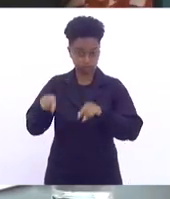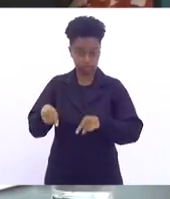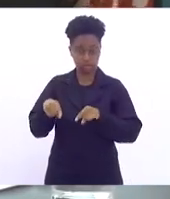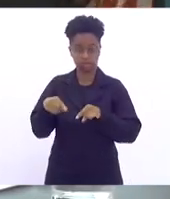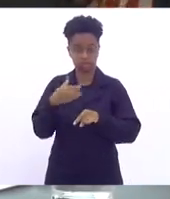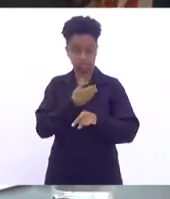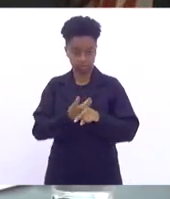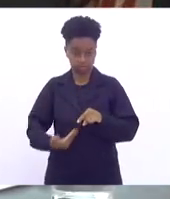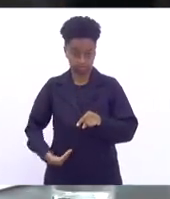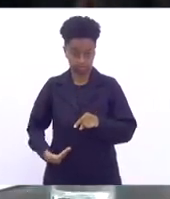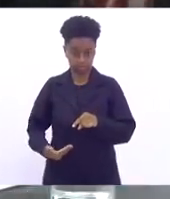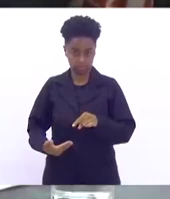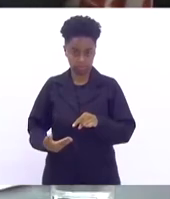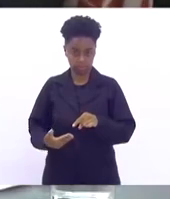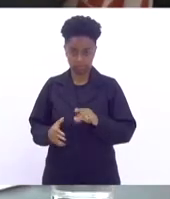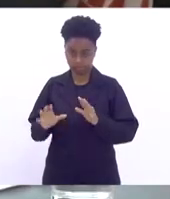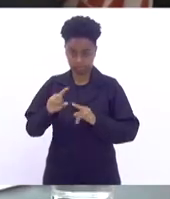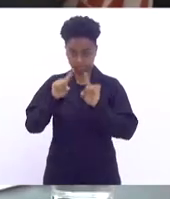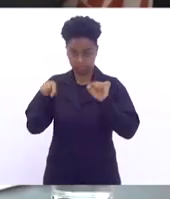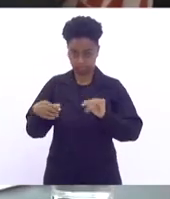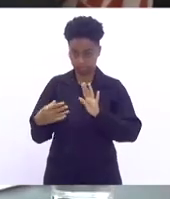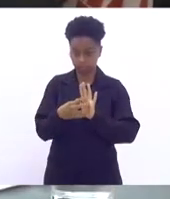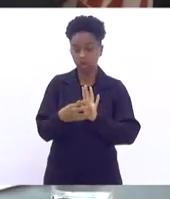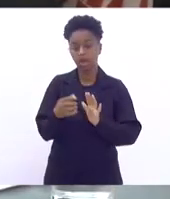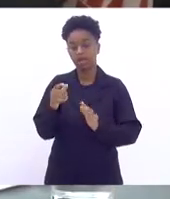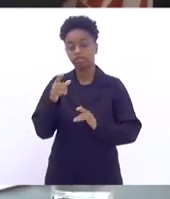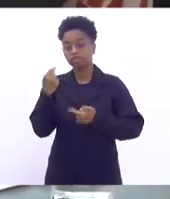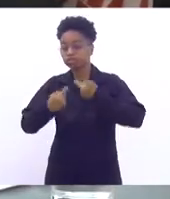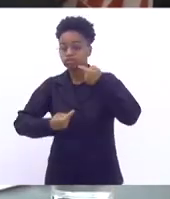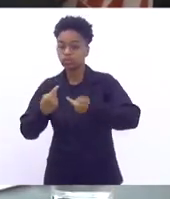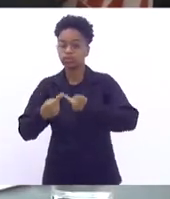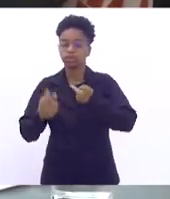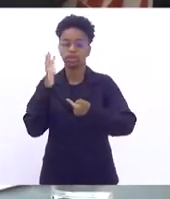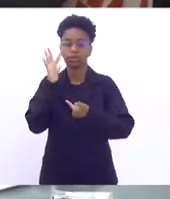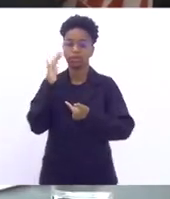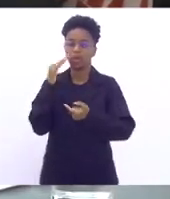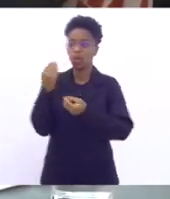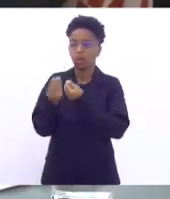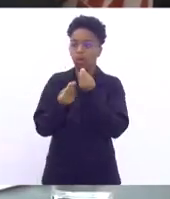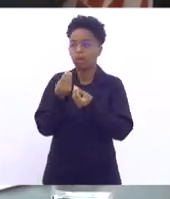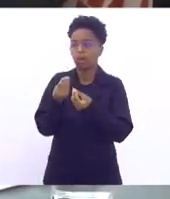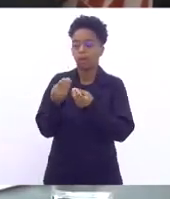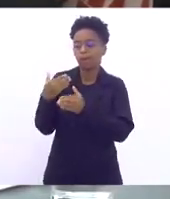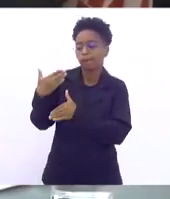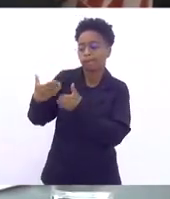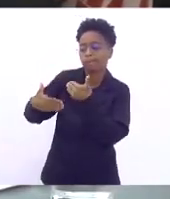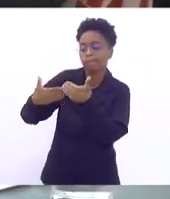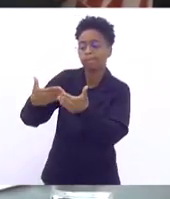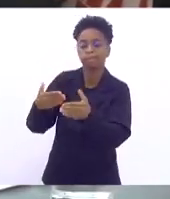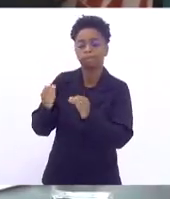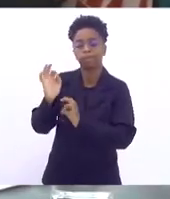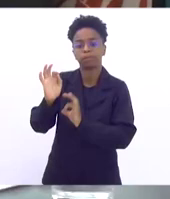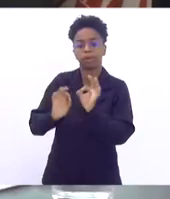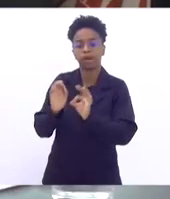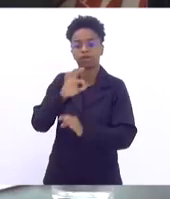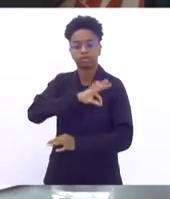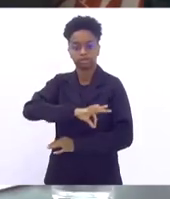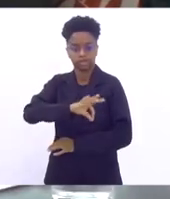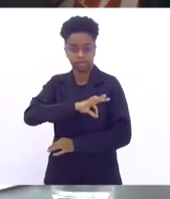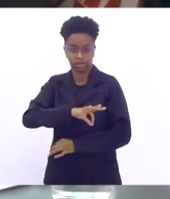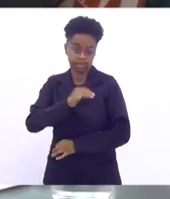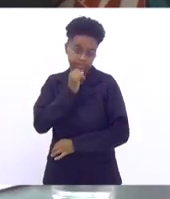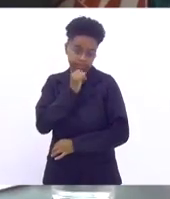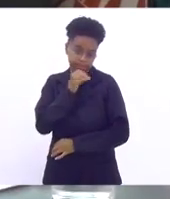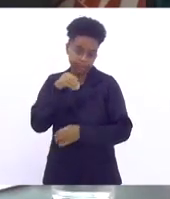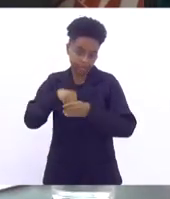vai discutir imaginemos o plano de cargos e salários Mas nenhum da